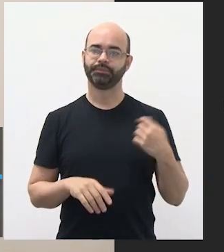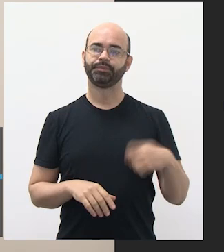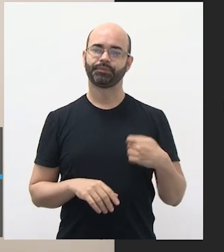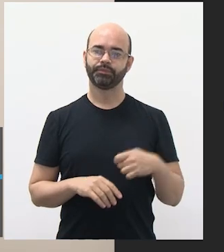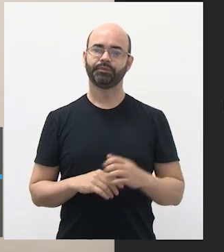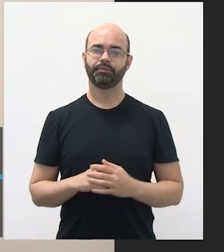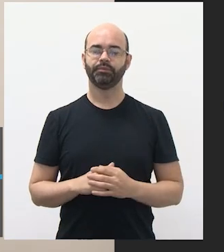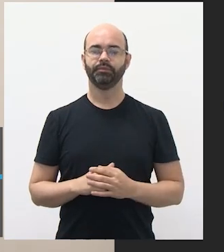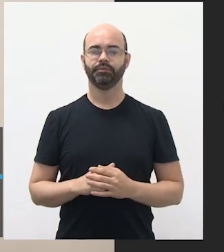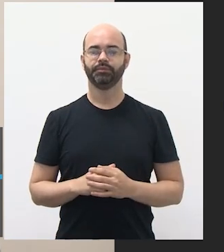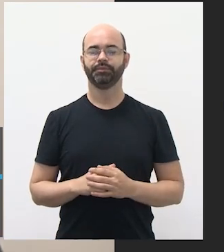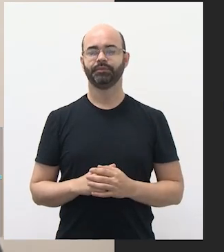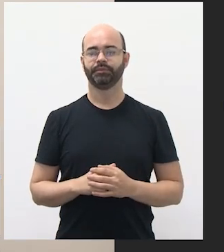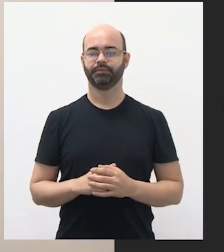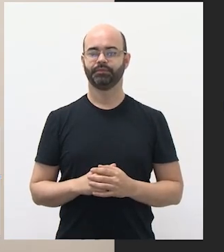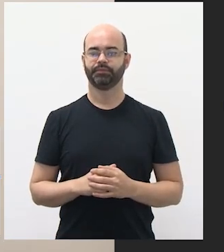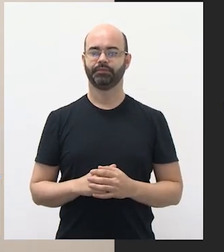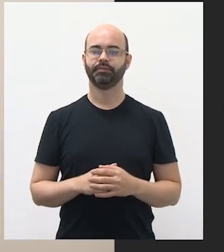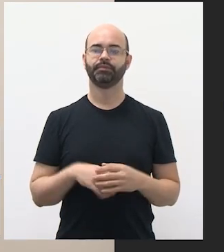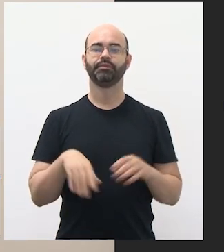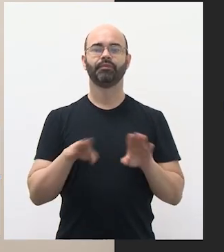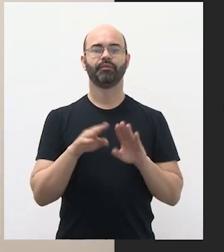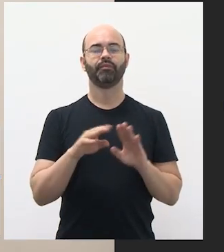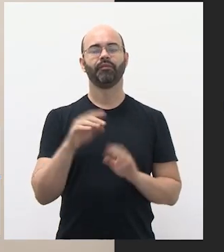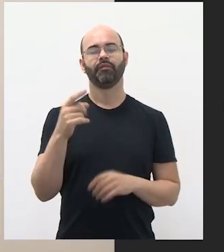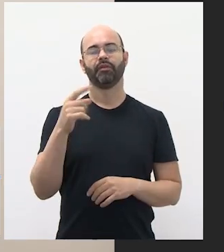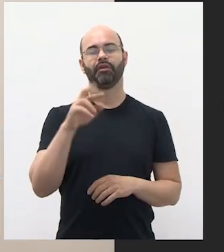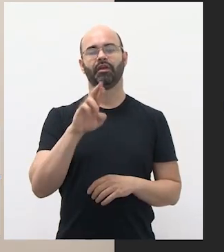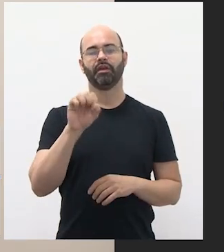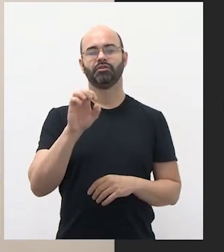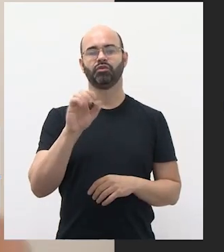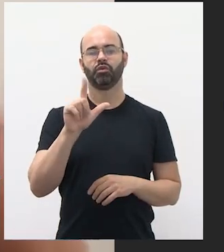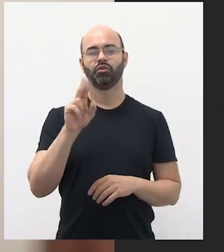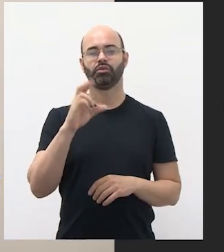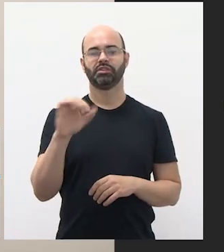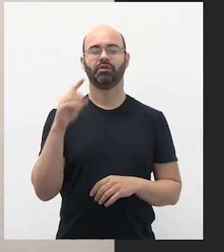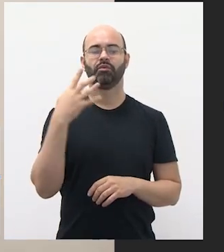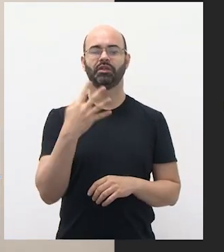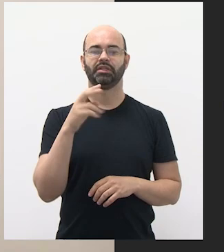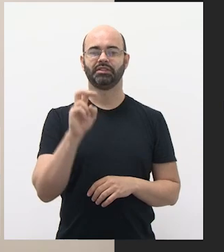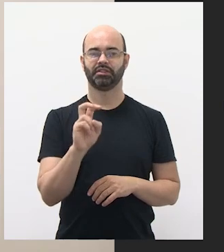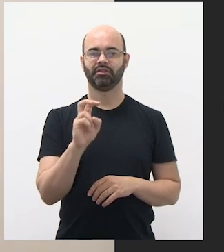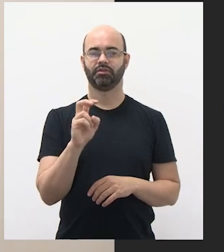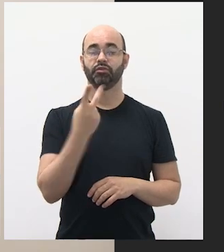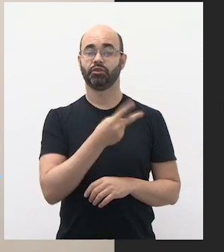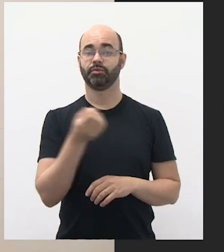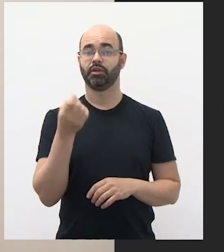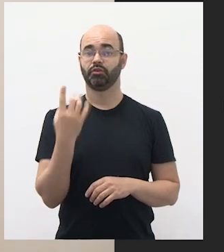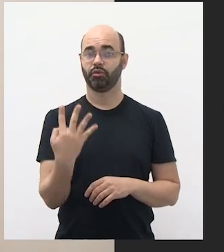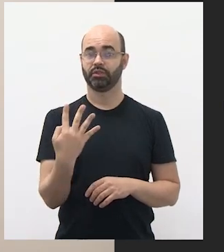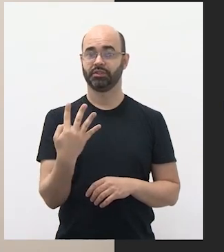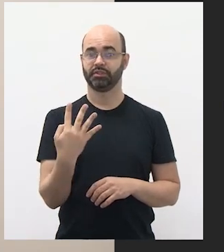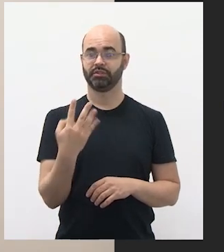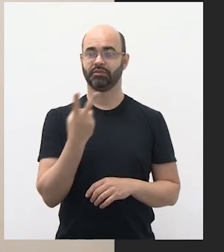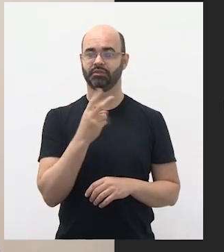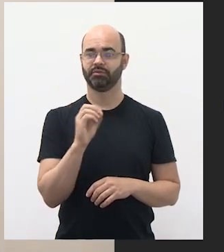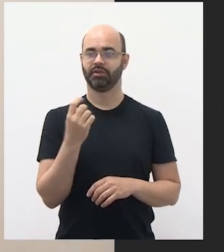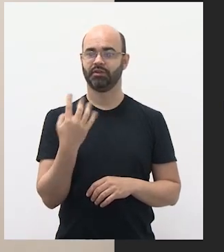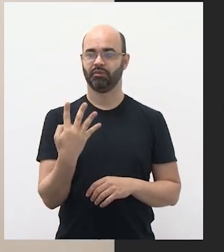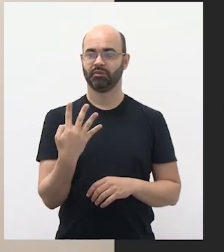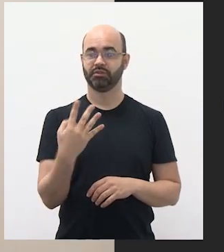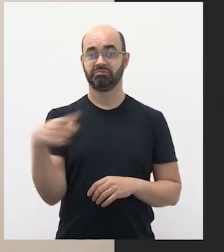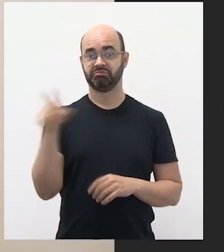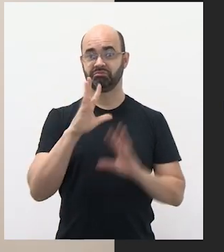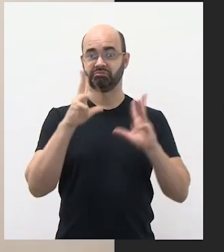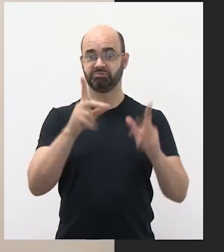finalizando, a gente tem a Resolução 45 de 2014, não sei se todas e todos já conhecem, mas dentro